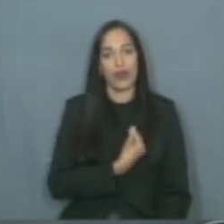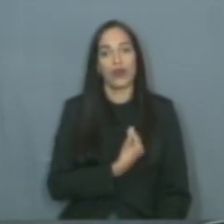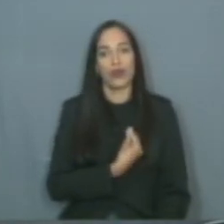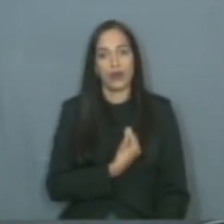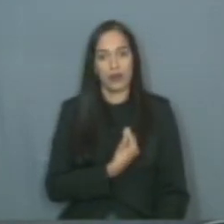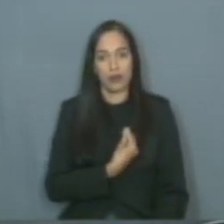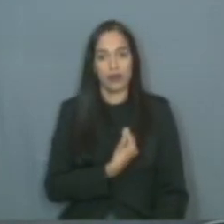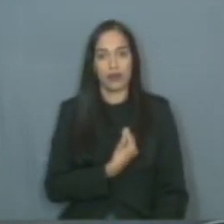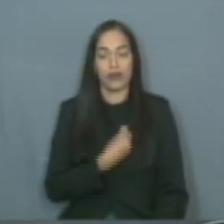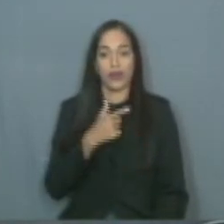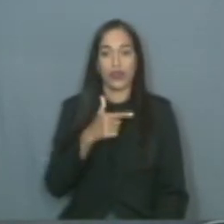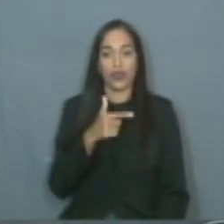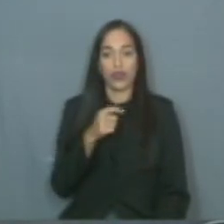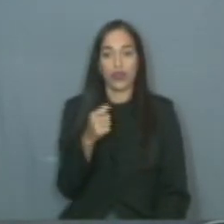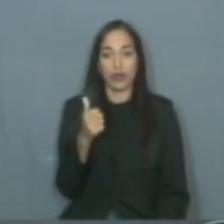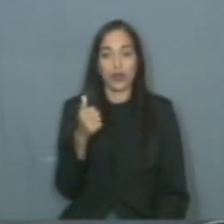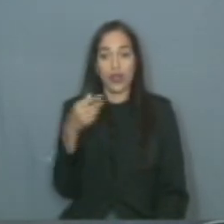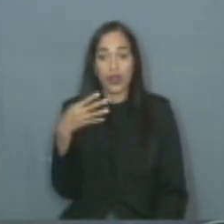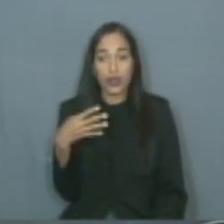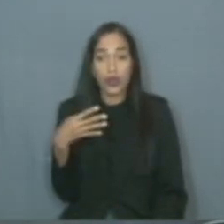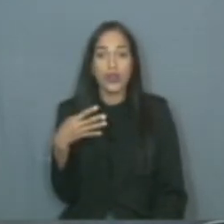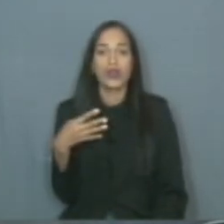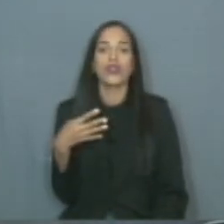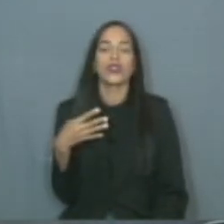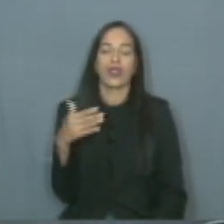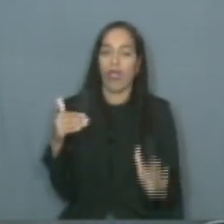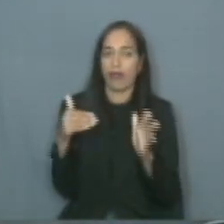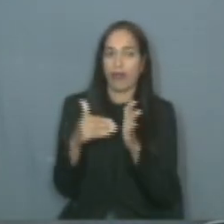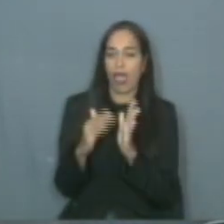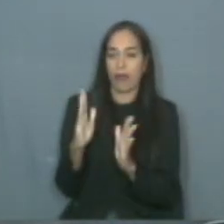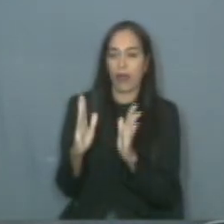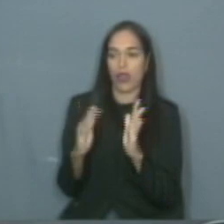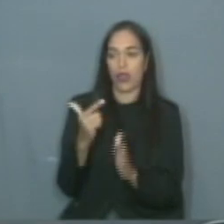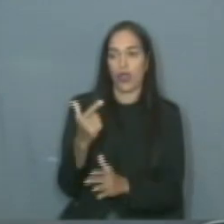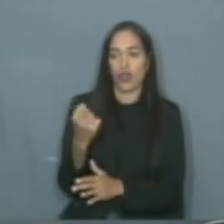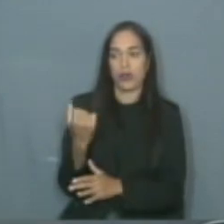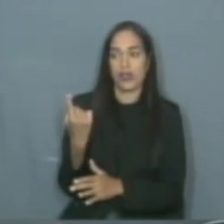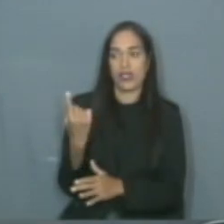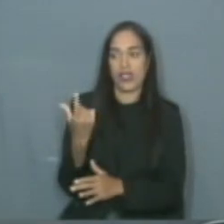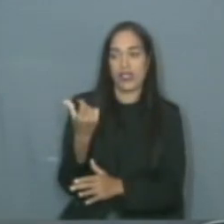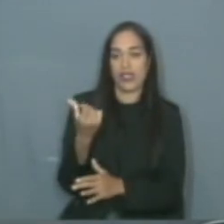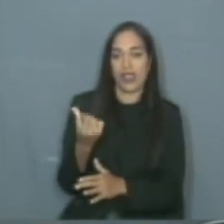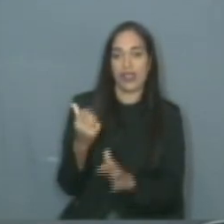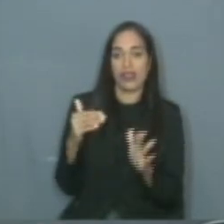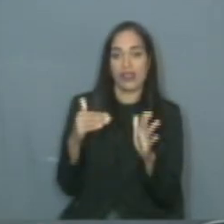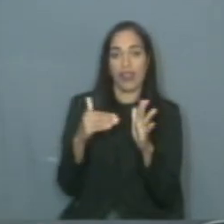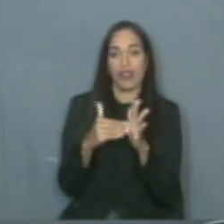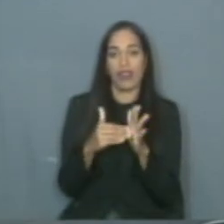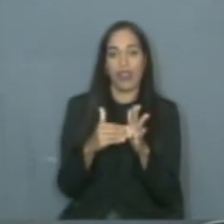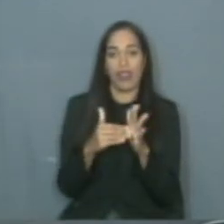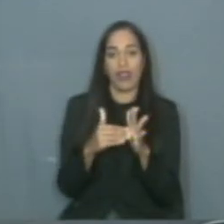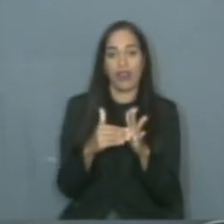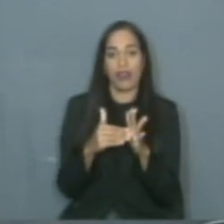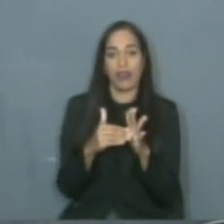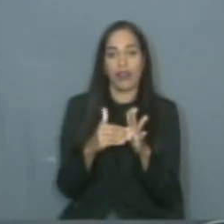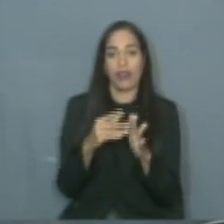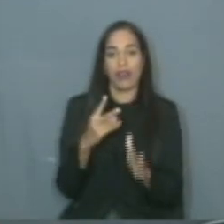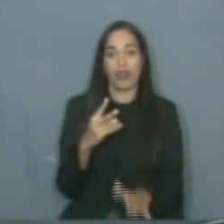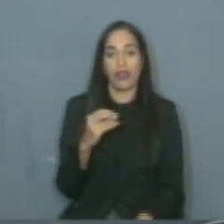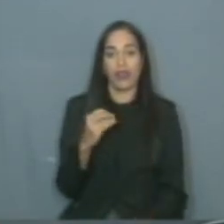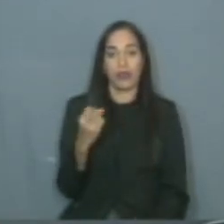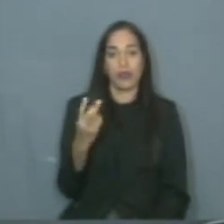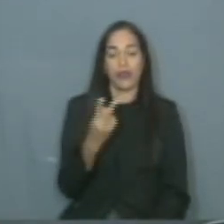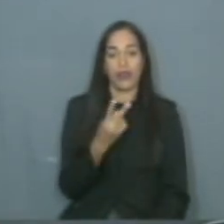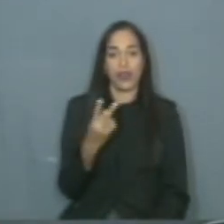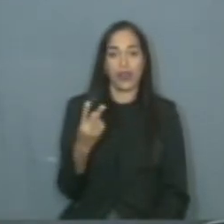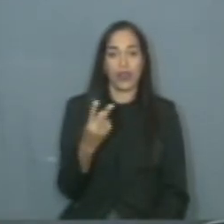entre 2014, ali até 2016, e de 2016 até 2022,